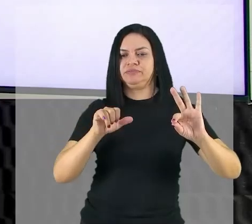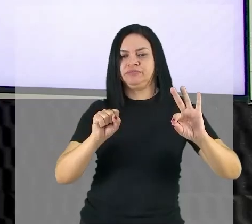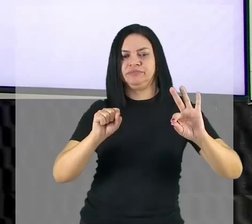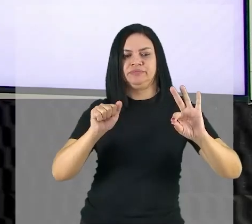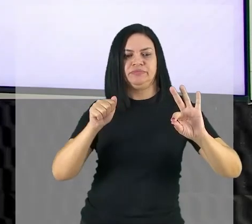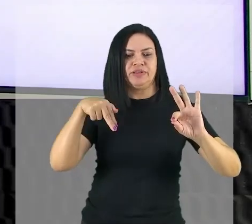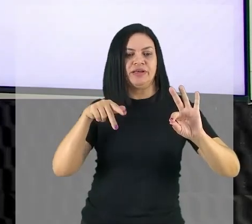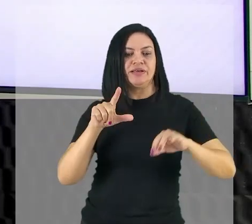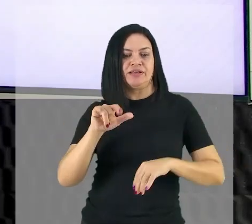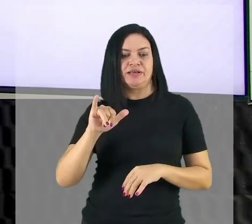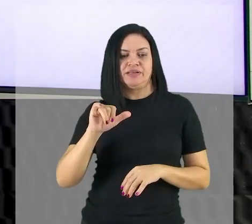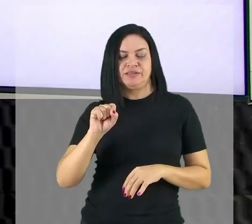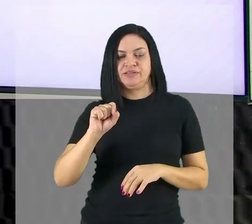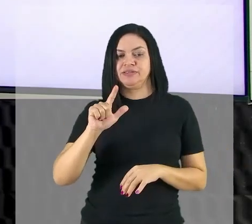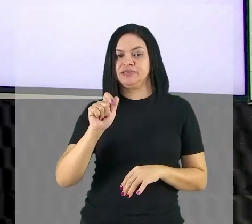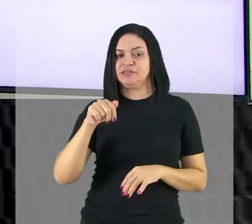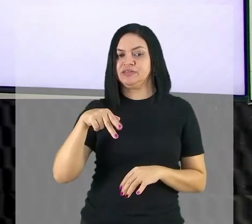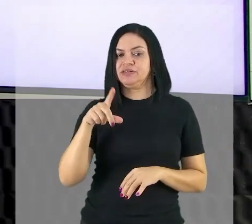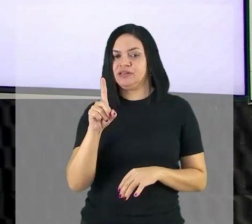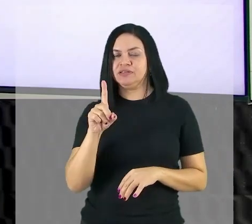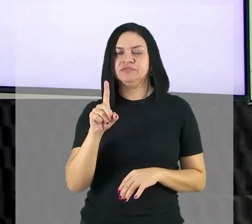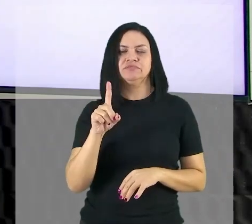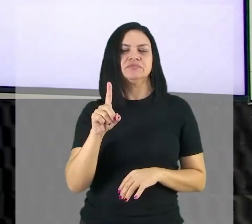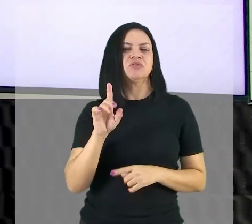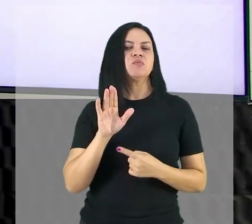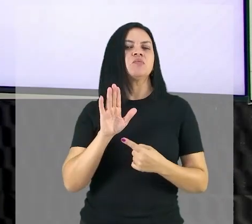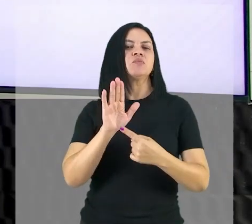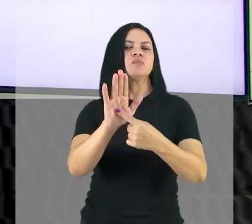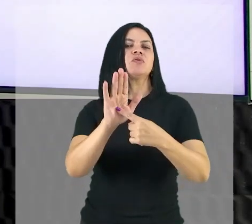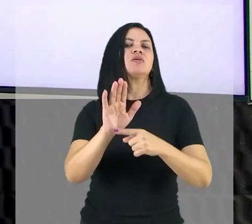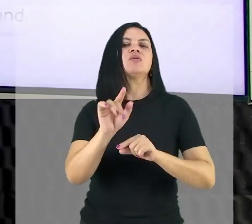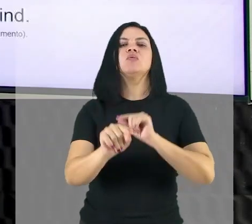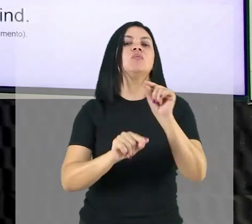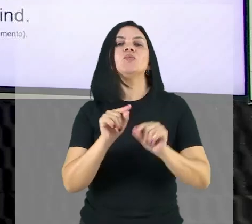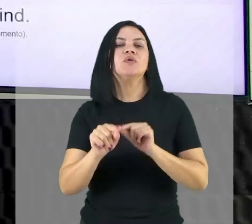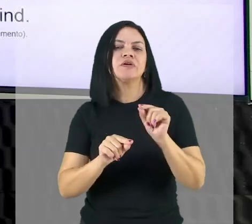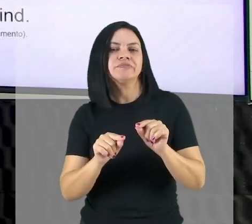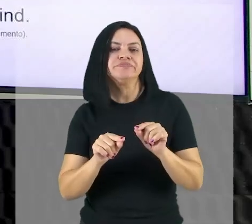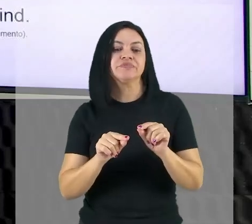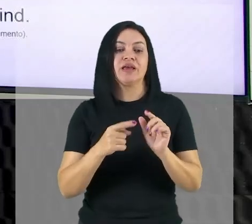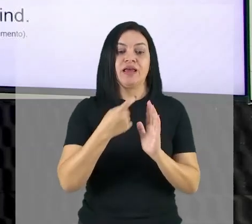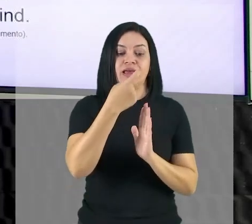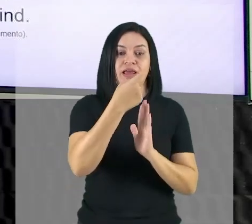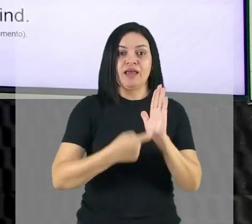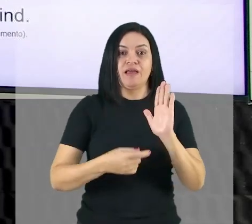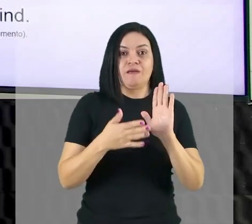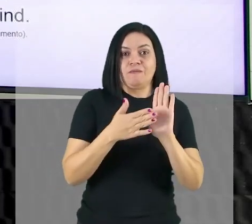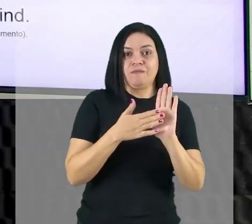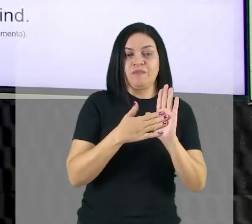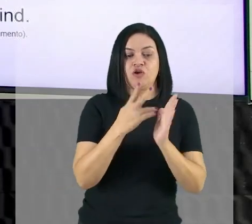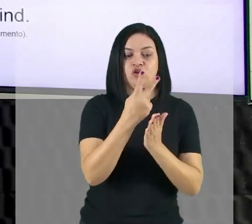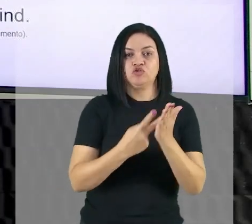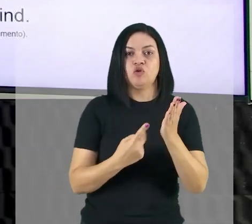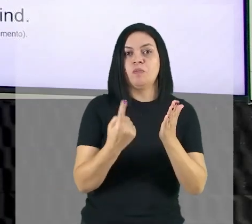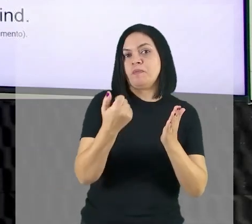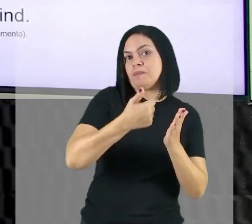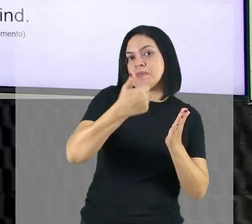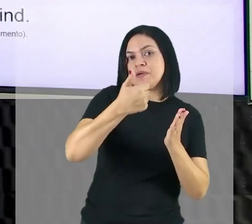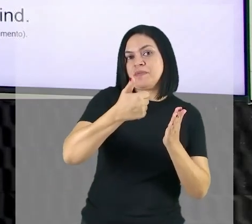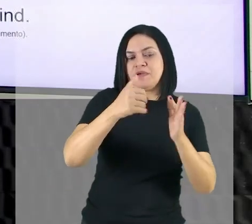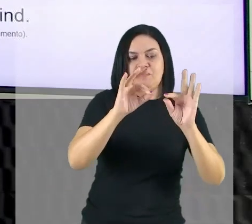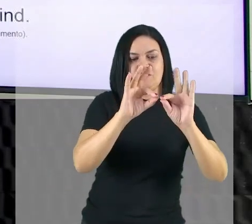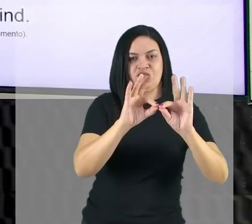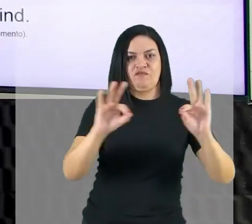para ressaltar o quê, tá? Então, olha aqui, ele pegou do poema a primeira frase, o primeiro